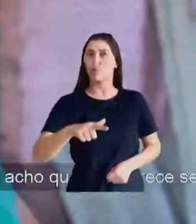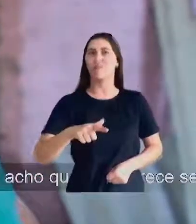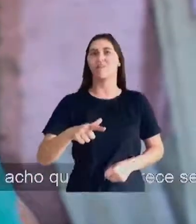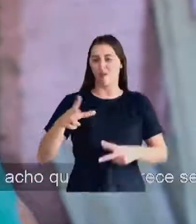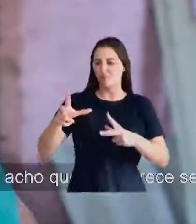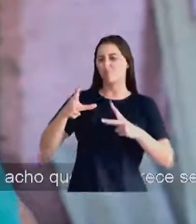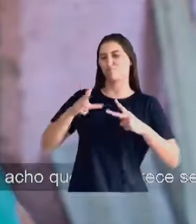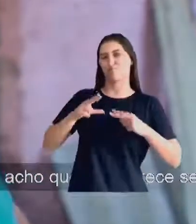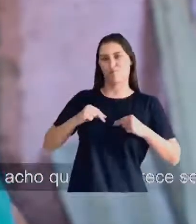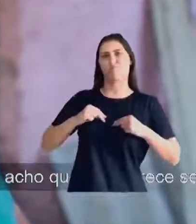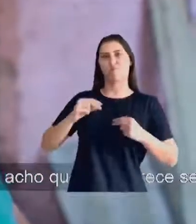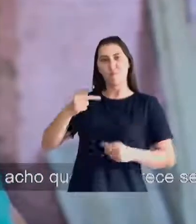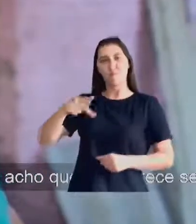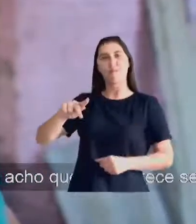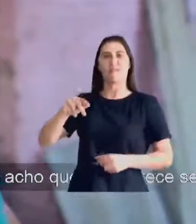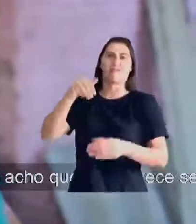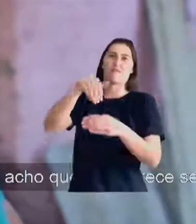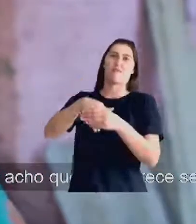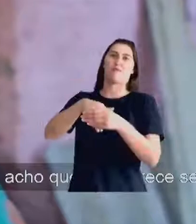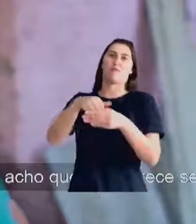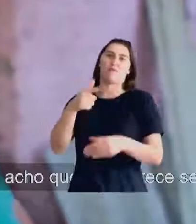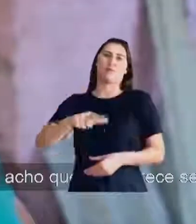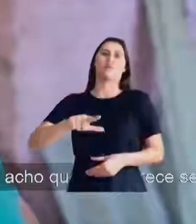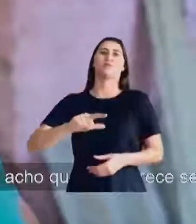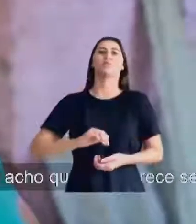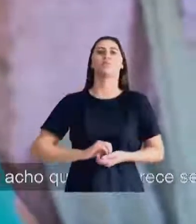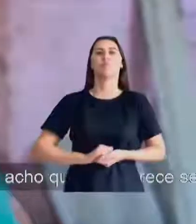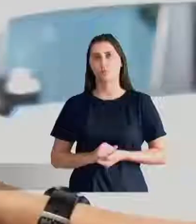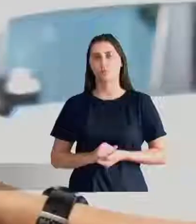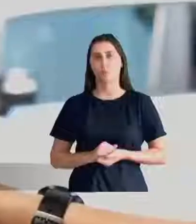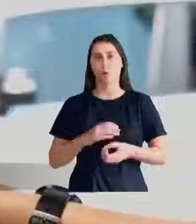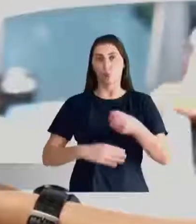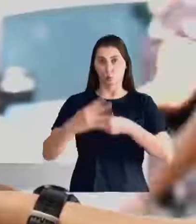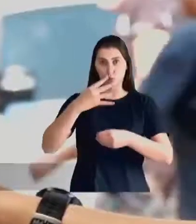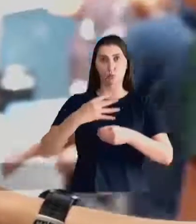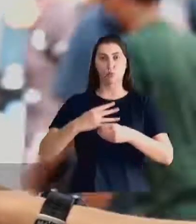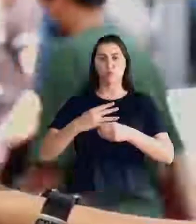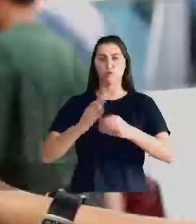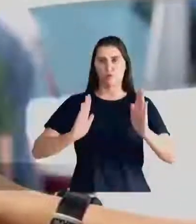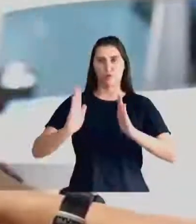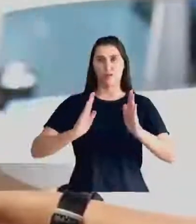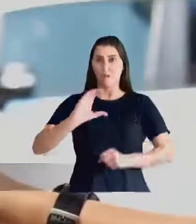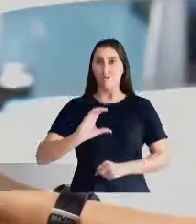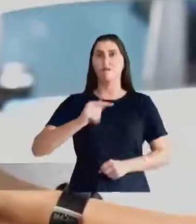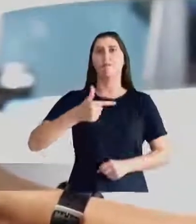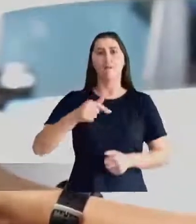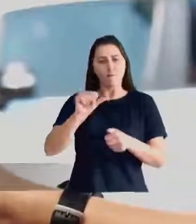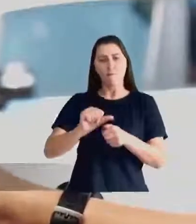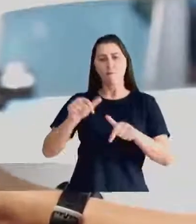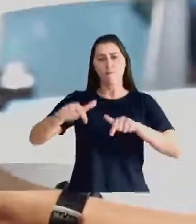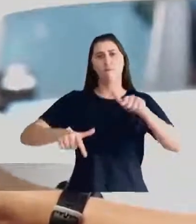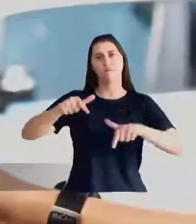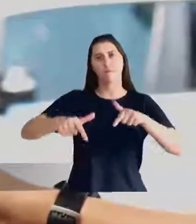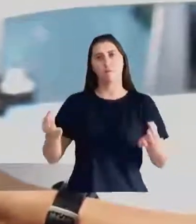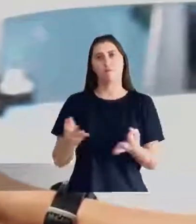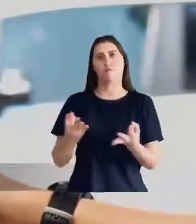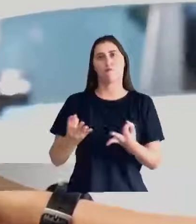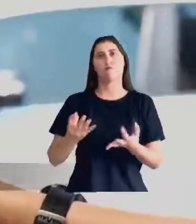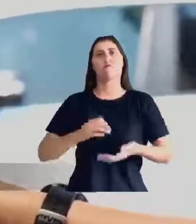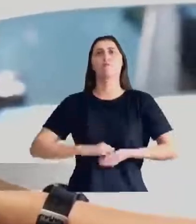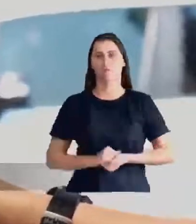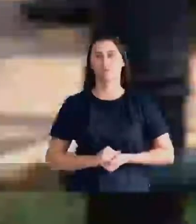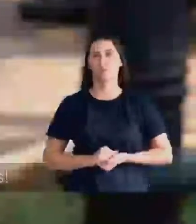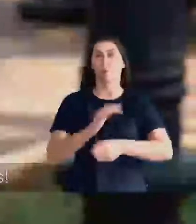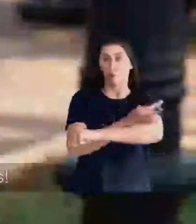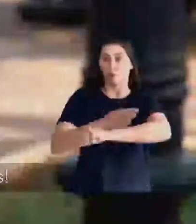bairro e nos outros bairros, então eu acho que ele merece eleger de novo. Ele fez o trabalho dele nos